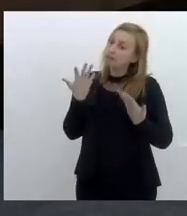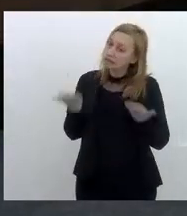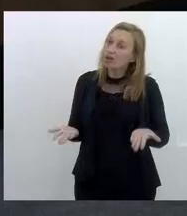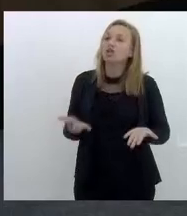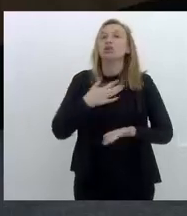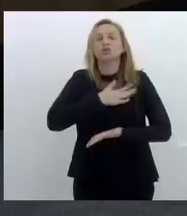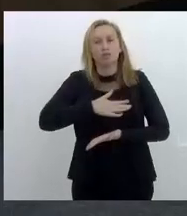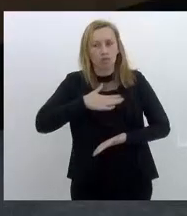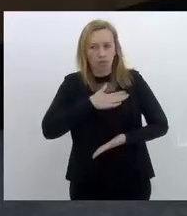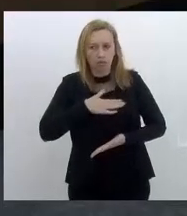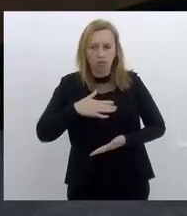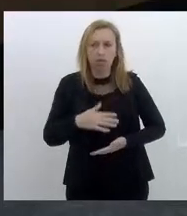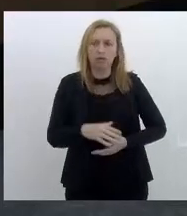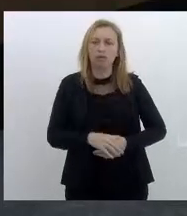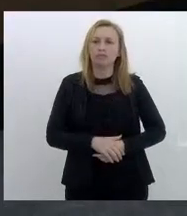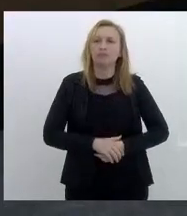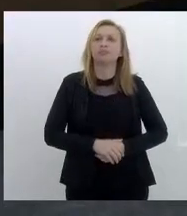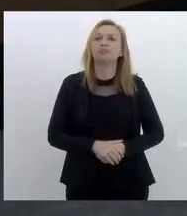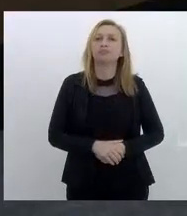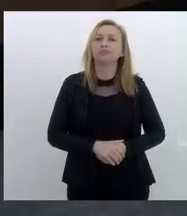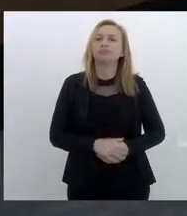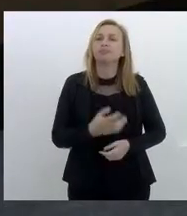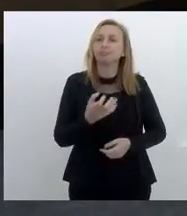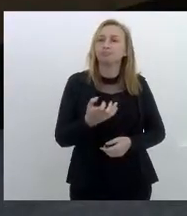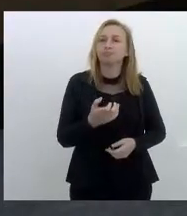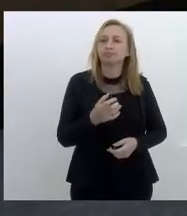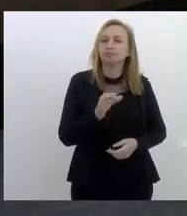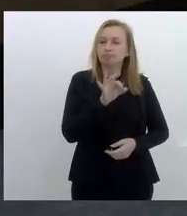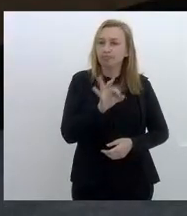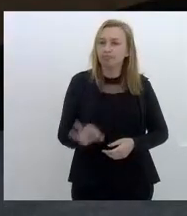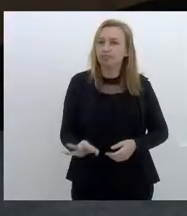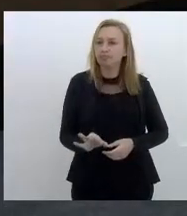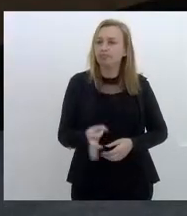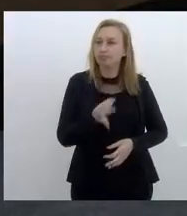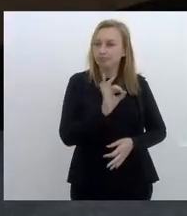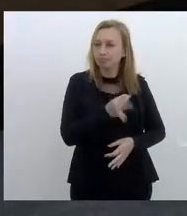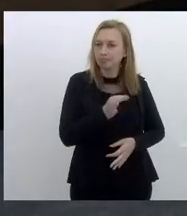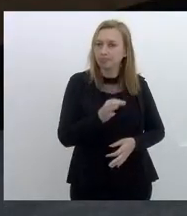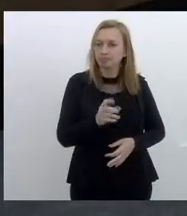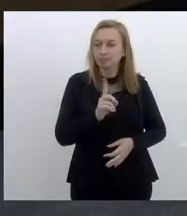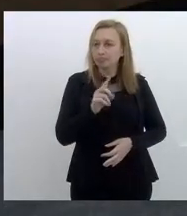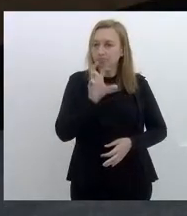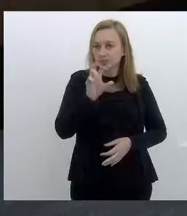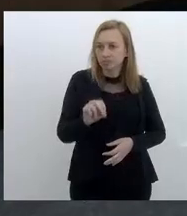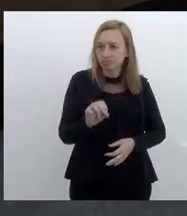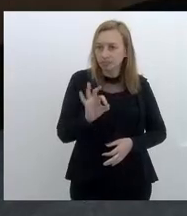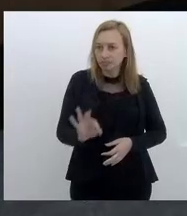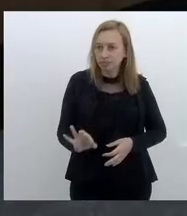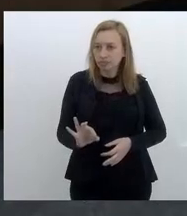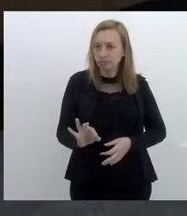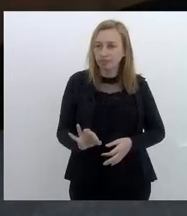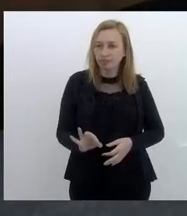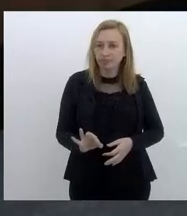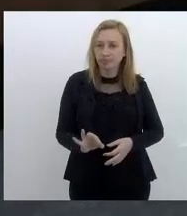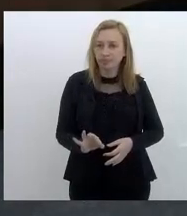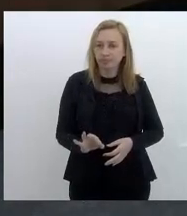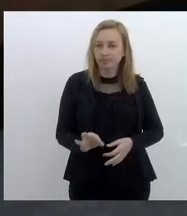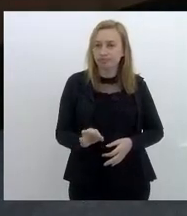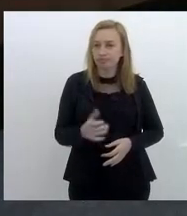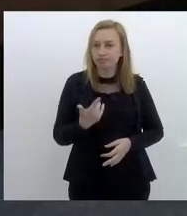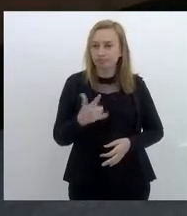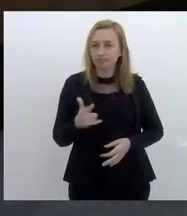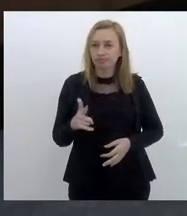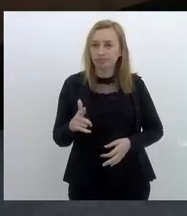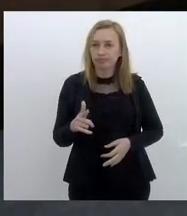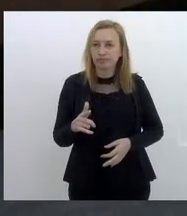de garantir o percentual atual que não seja cinquenta por cento que não tenha